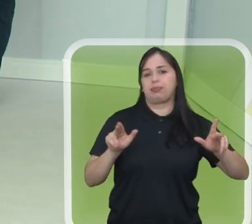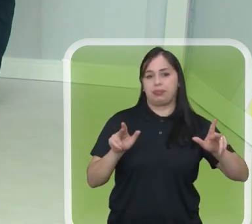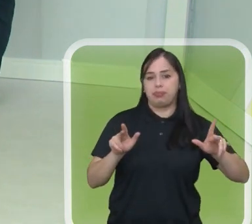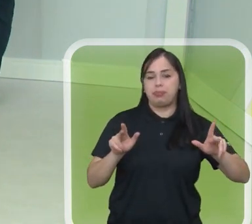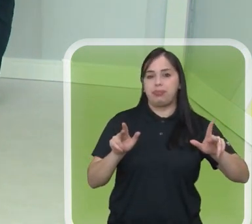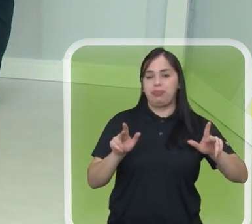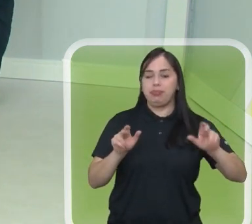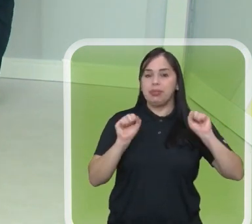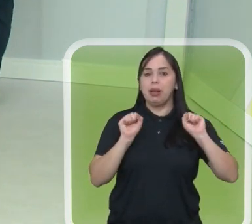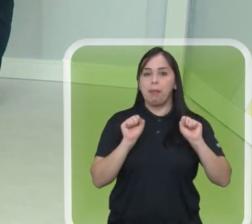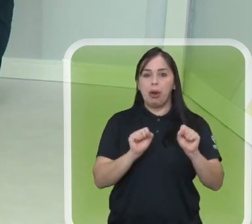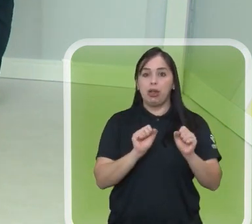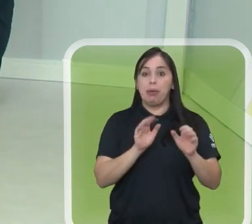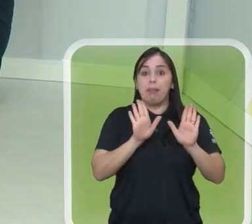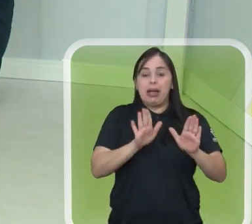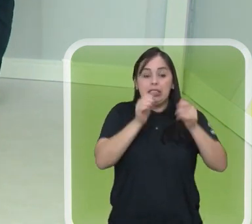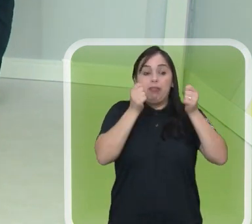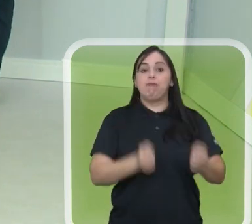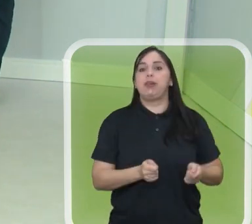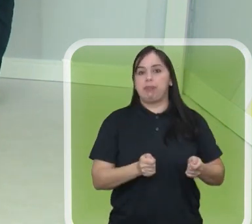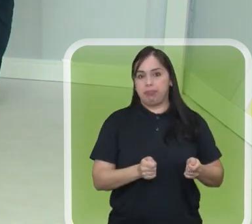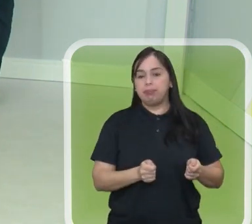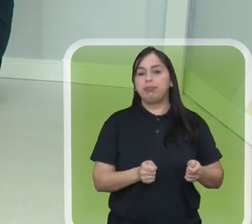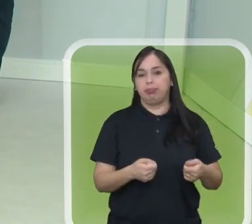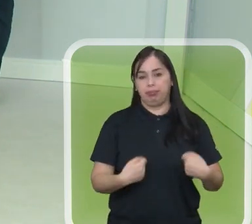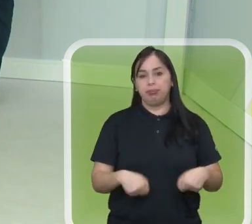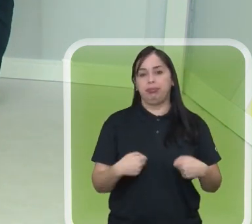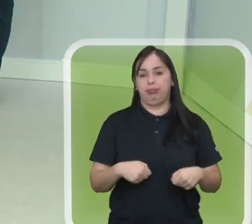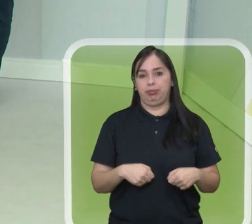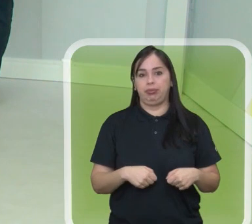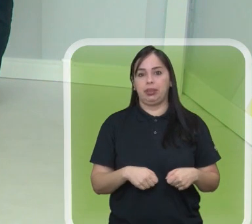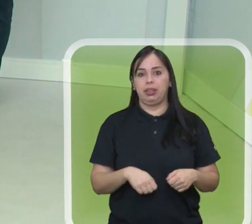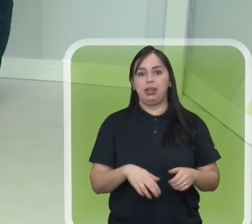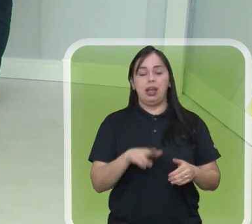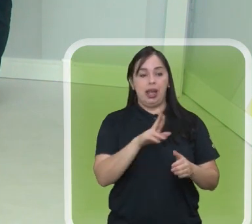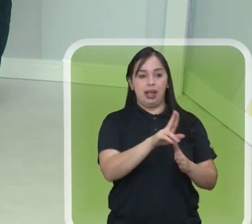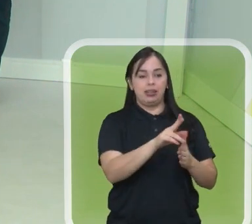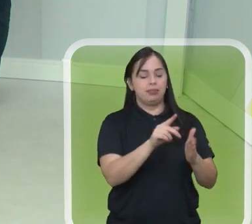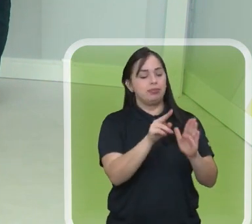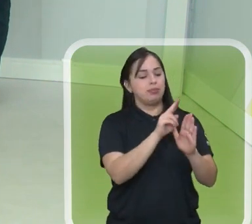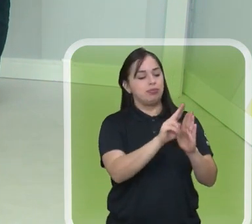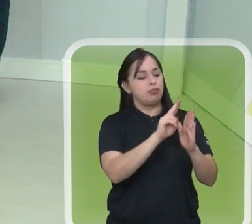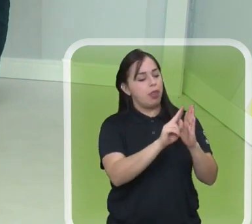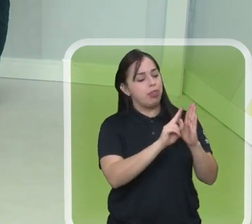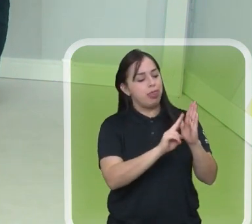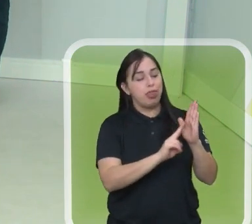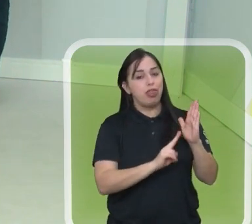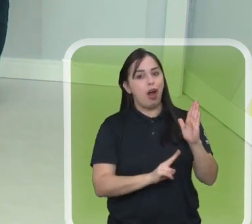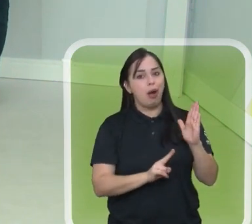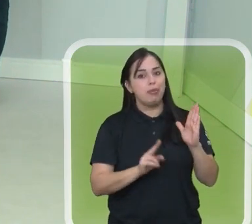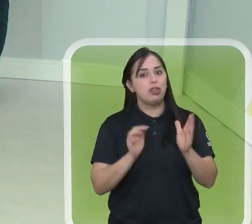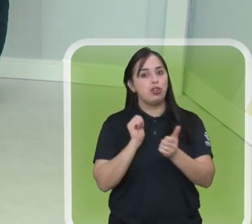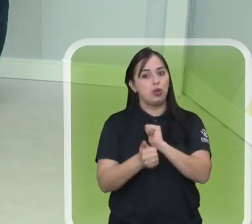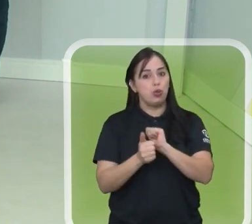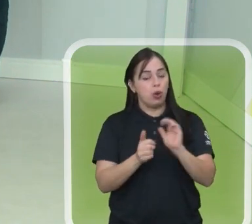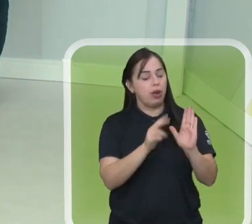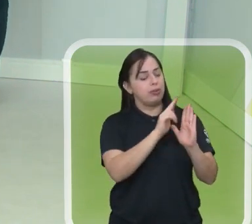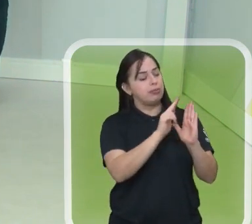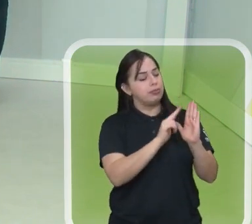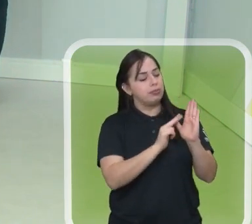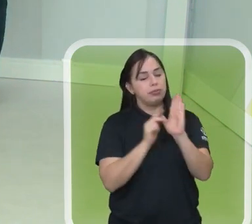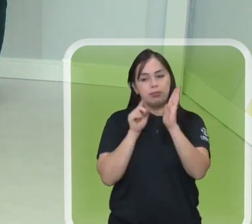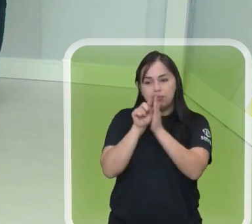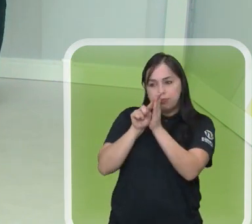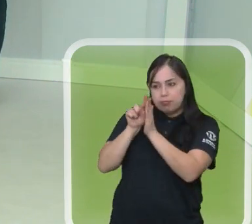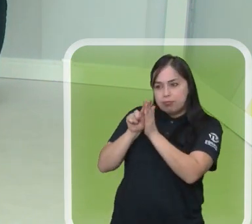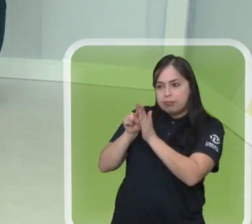que ser um pouco mais rígido aí, né? Mesmo passando o nome para a gente, pesquisando talvez melhor, né? Então, acho que